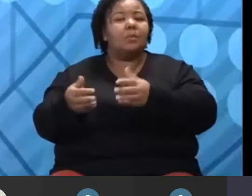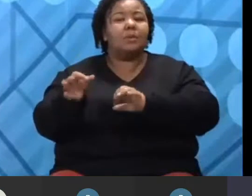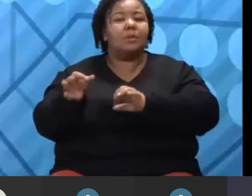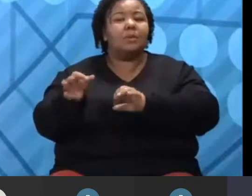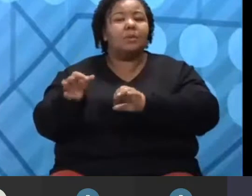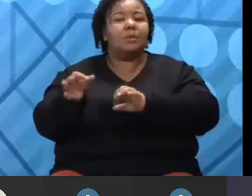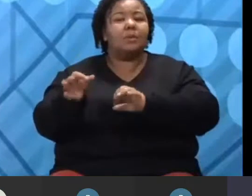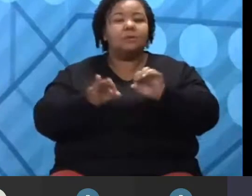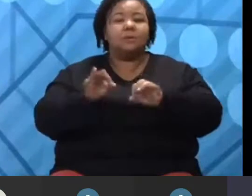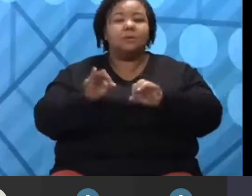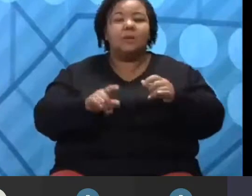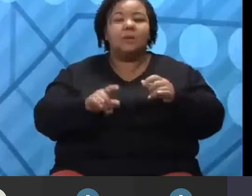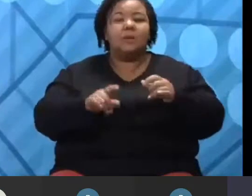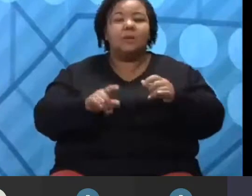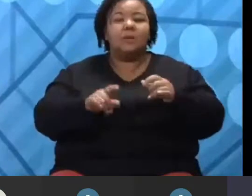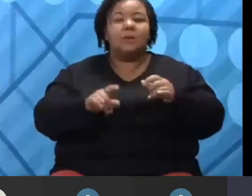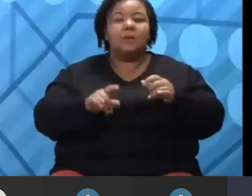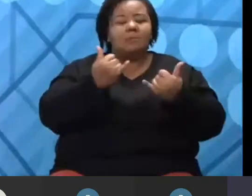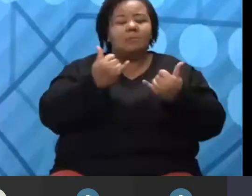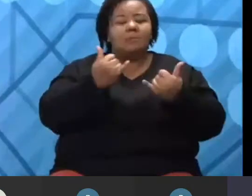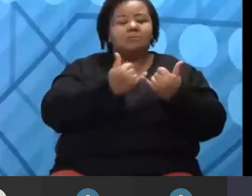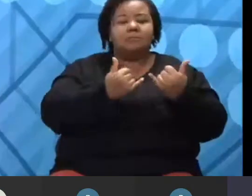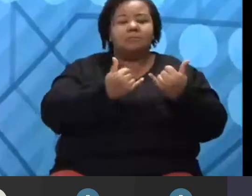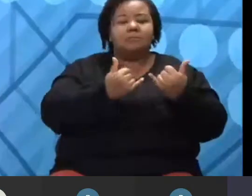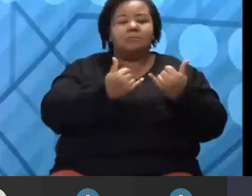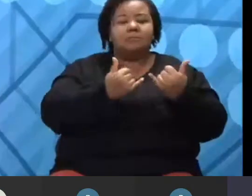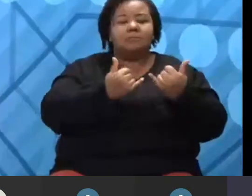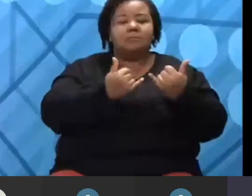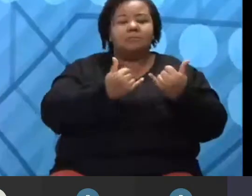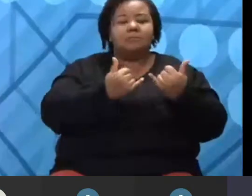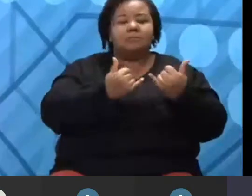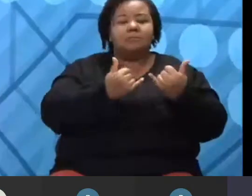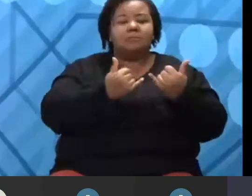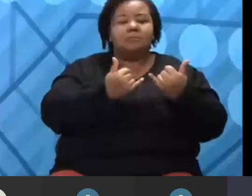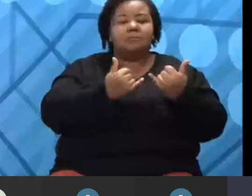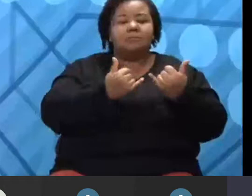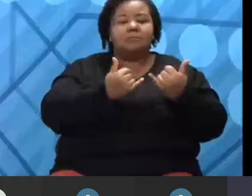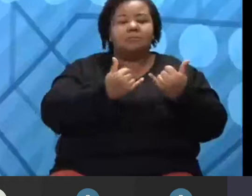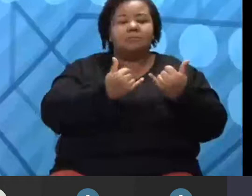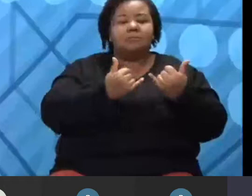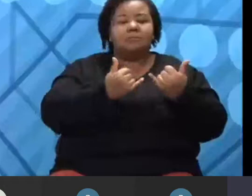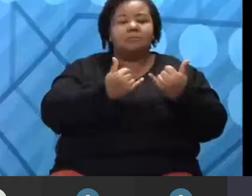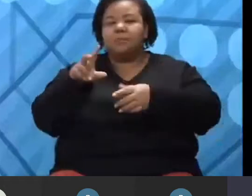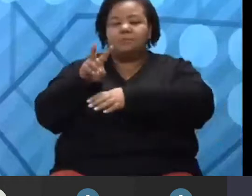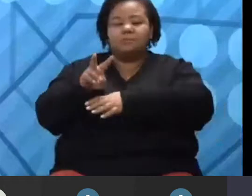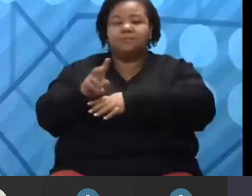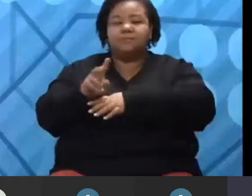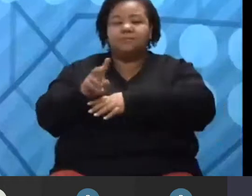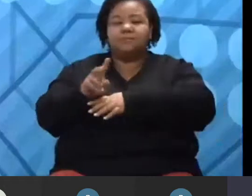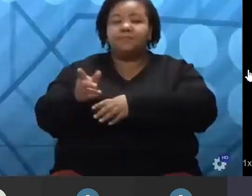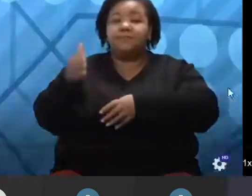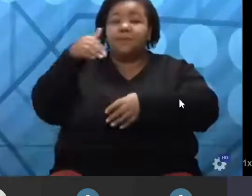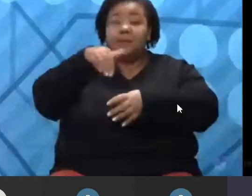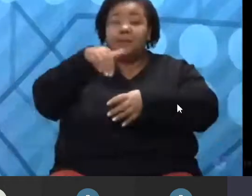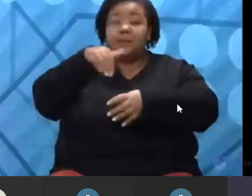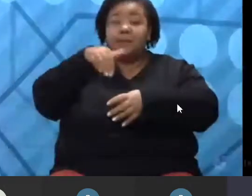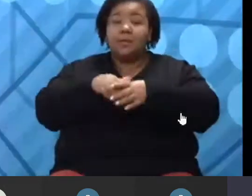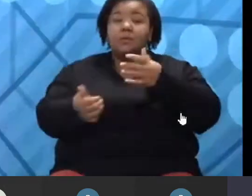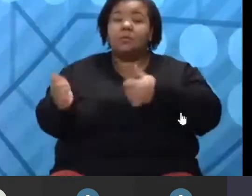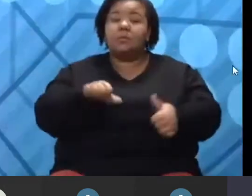para qualquer tipo de meio de cultura. Quando nós estamos trabalhando dentro do laboratório, o que você tem que fazer para preparar um meio de